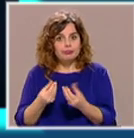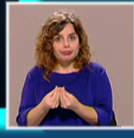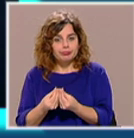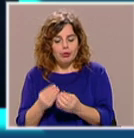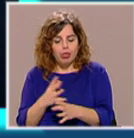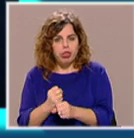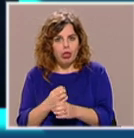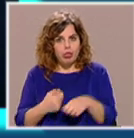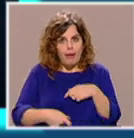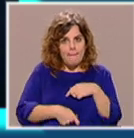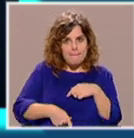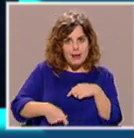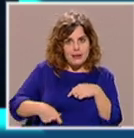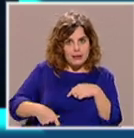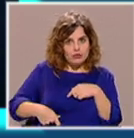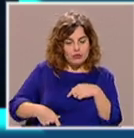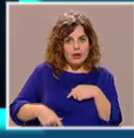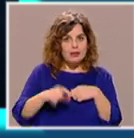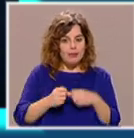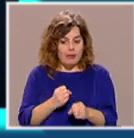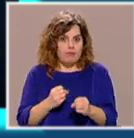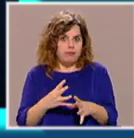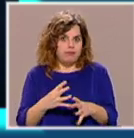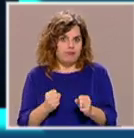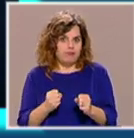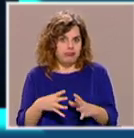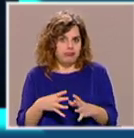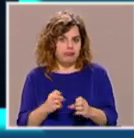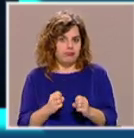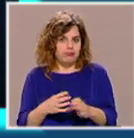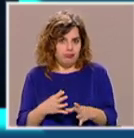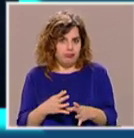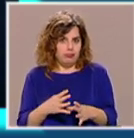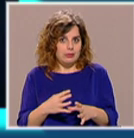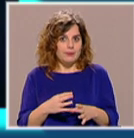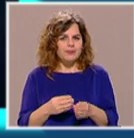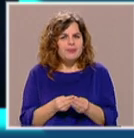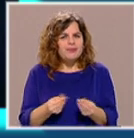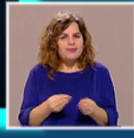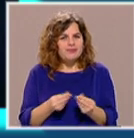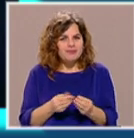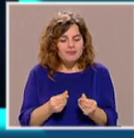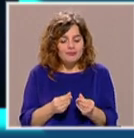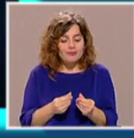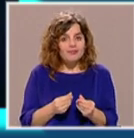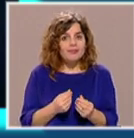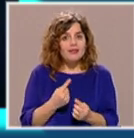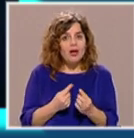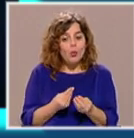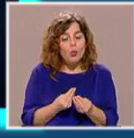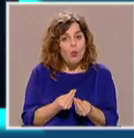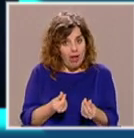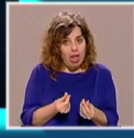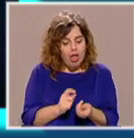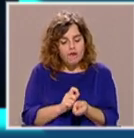suco pancreático e com a ajuda dos movimentos peristálticos, o suco intestinal transforma os nutrientes existentes no quimo